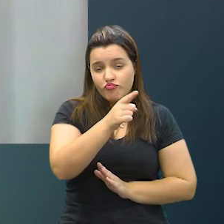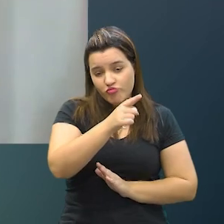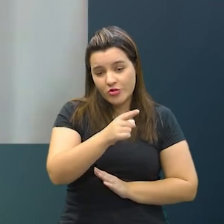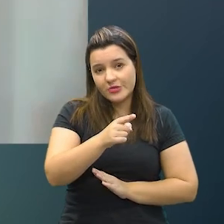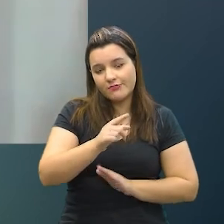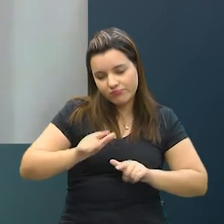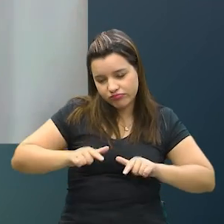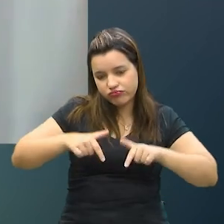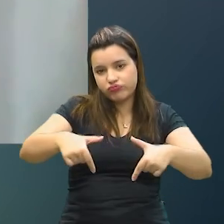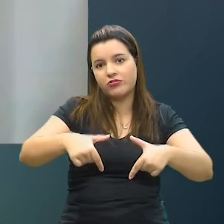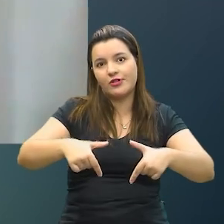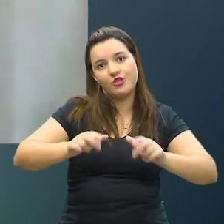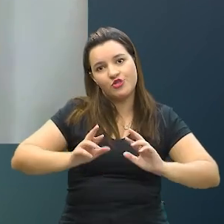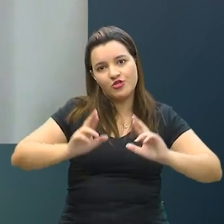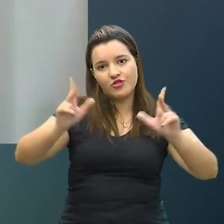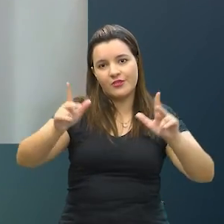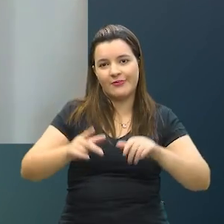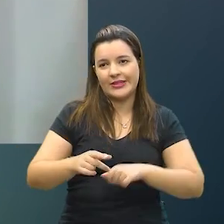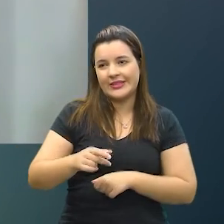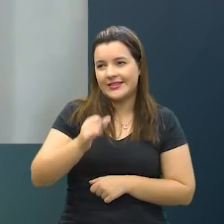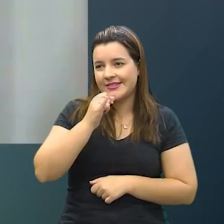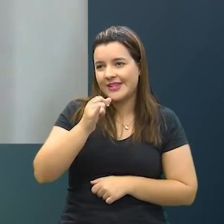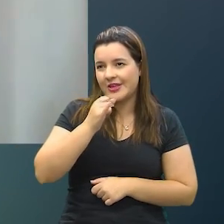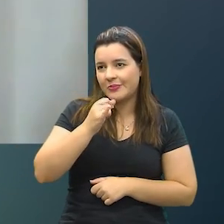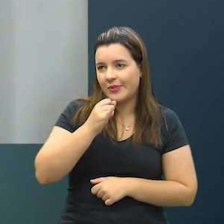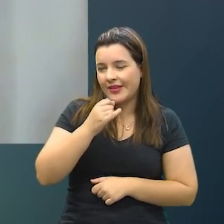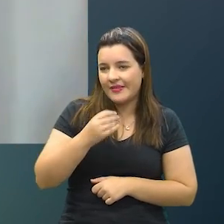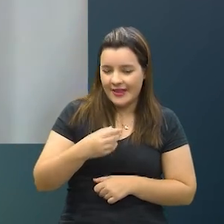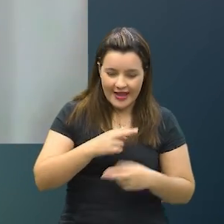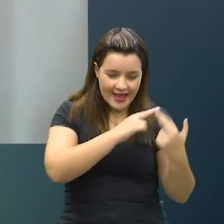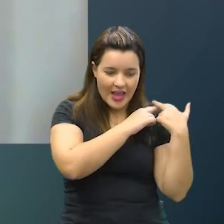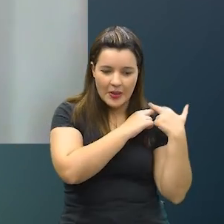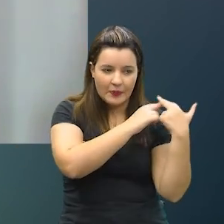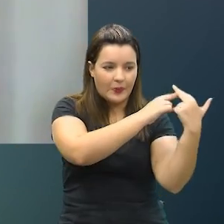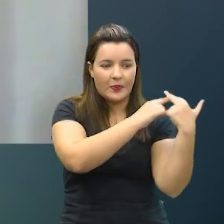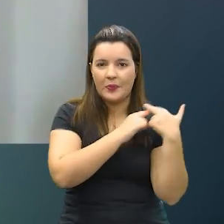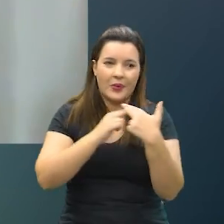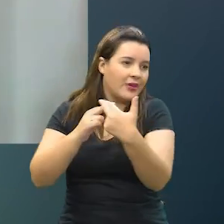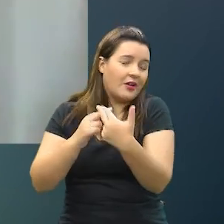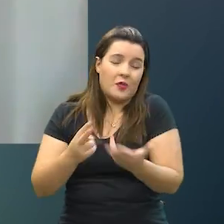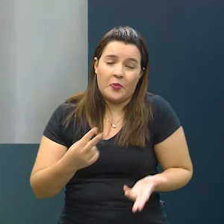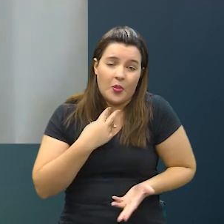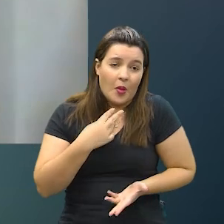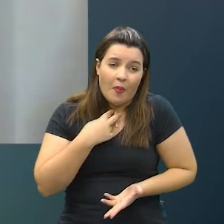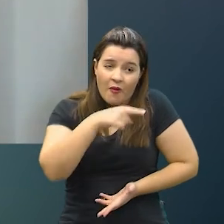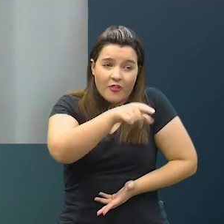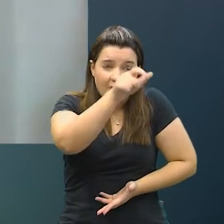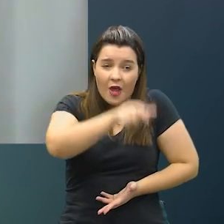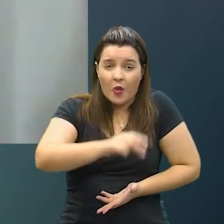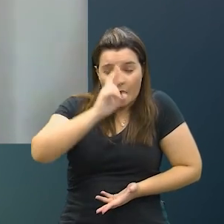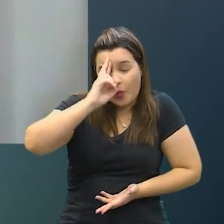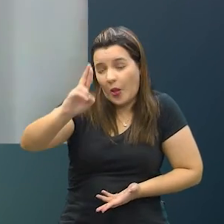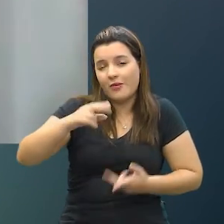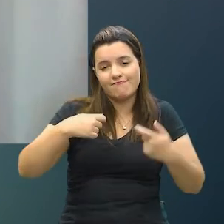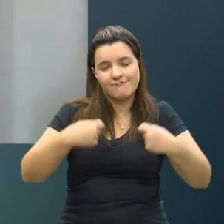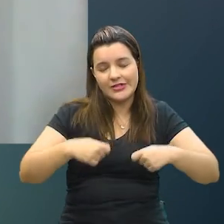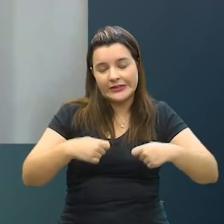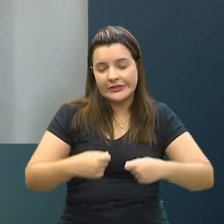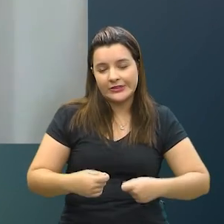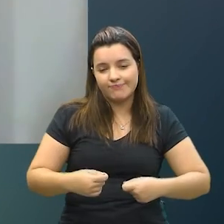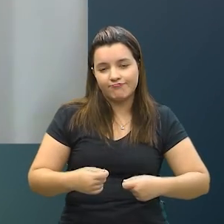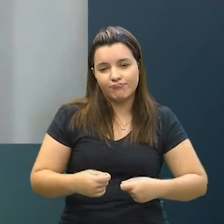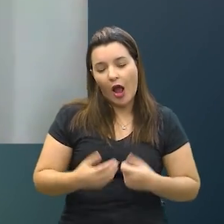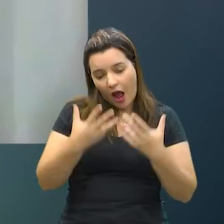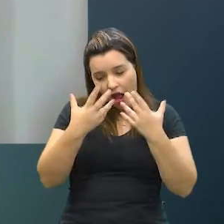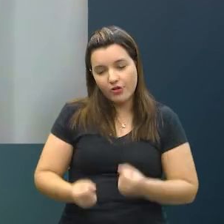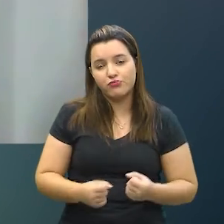né? Você não vai ter como terceirizar essa tomada de decisão. Então, você precisa trazer isso para você, buscar ajuda,